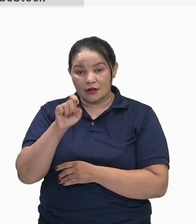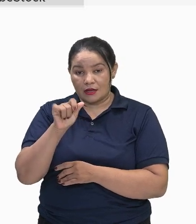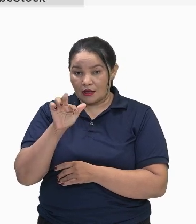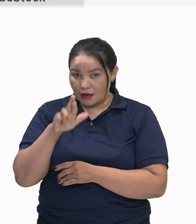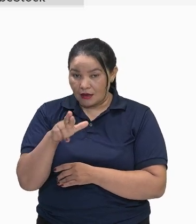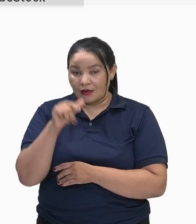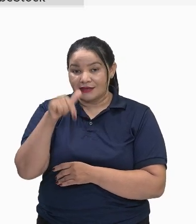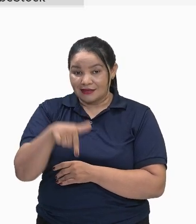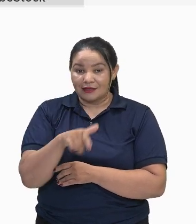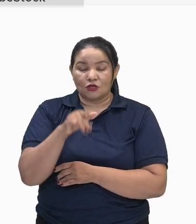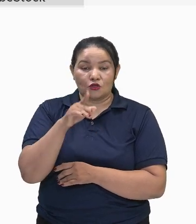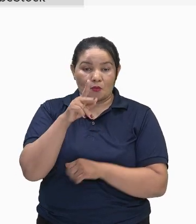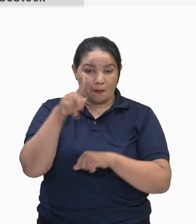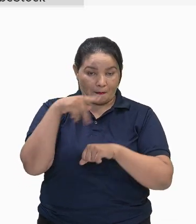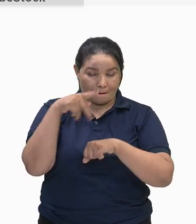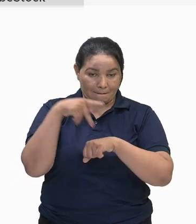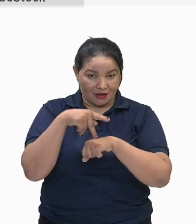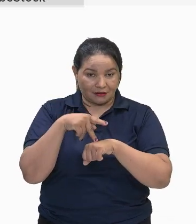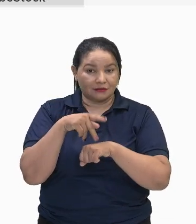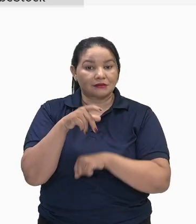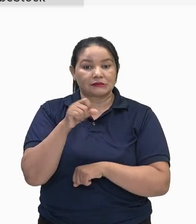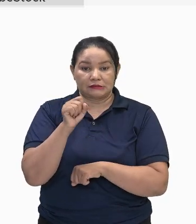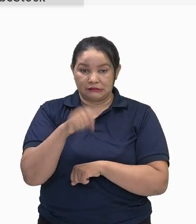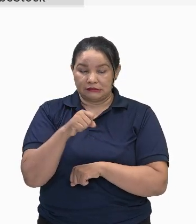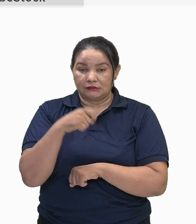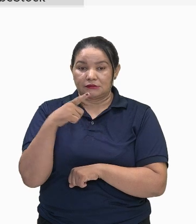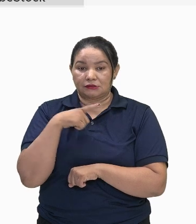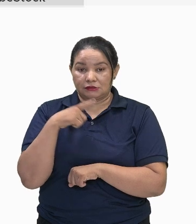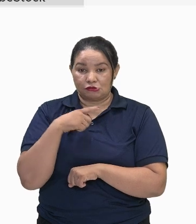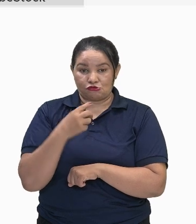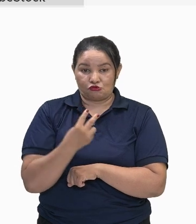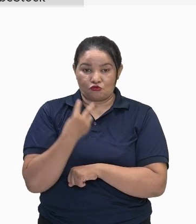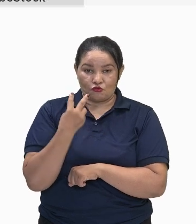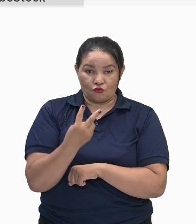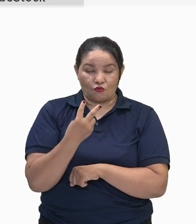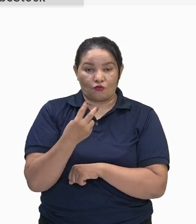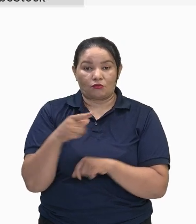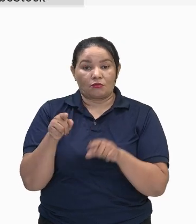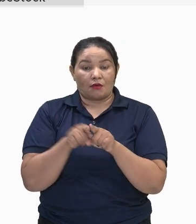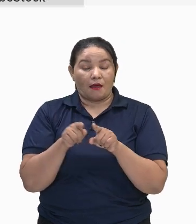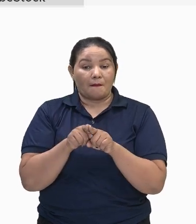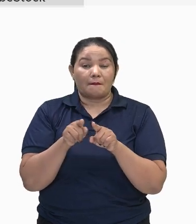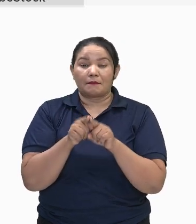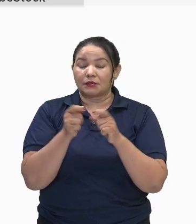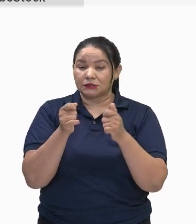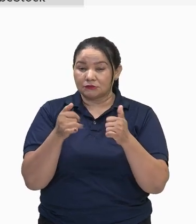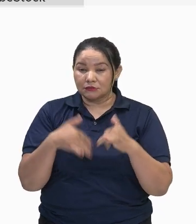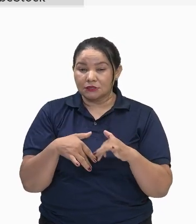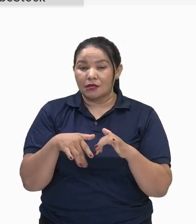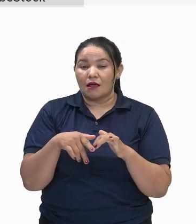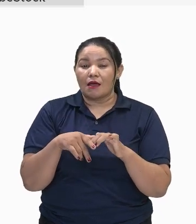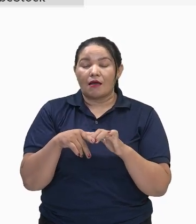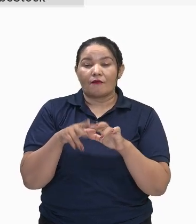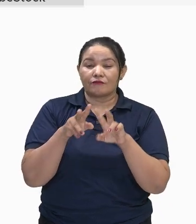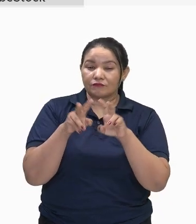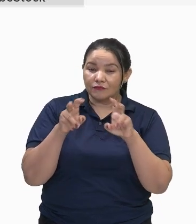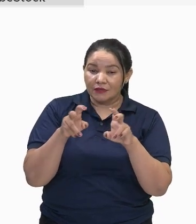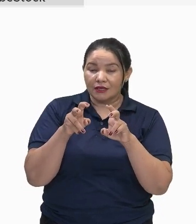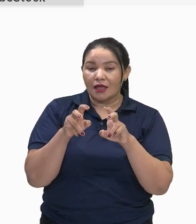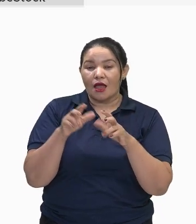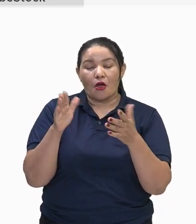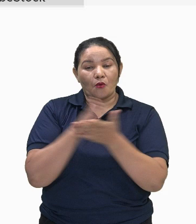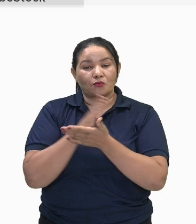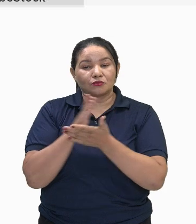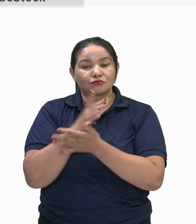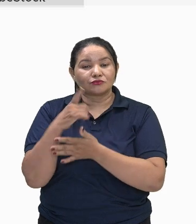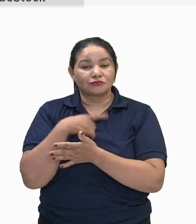tá? A gente vai observar que quando se fala de usina nuclear, a gente geralmente tem um certo medo, né? Gera